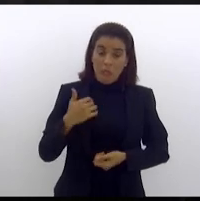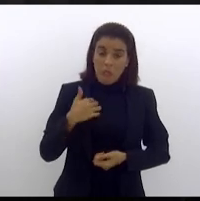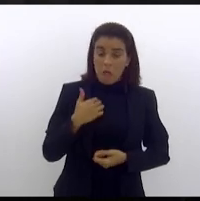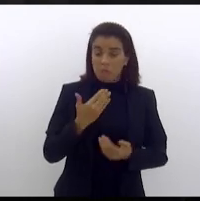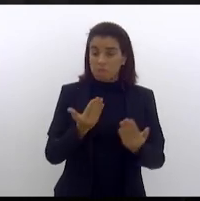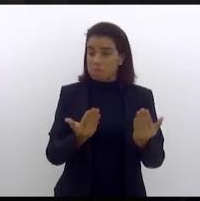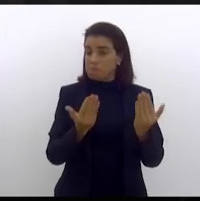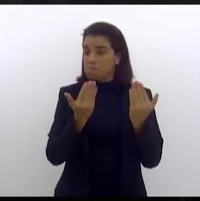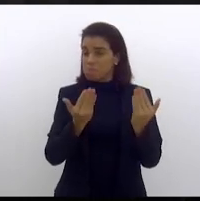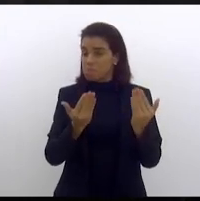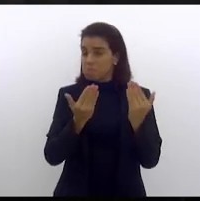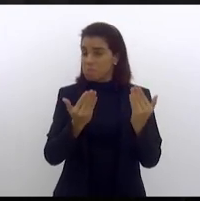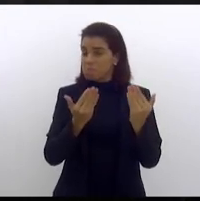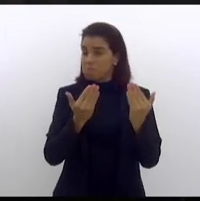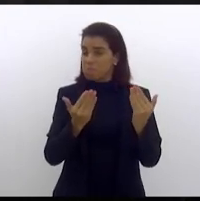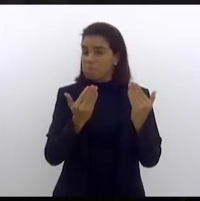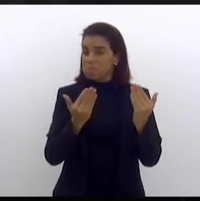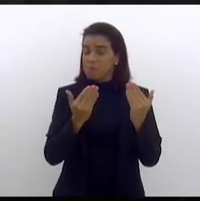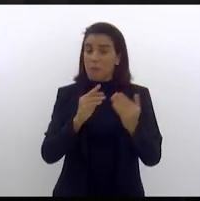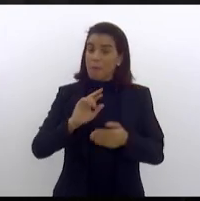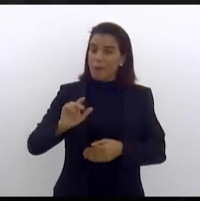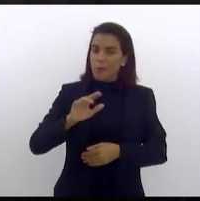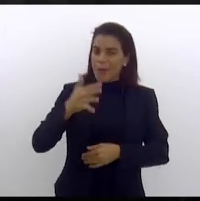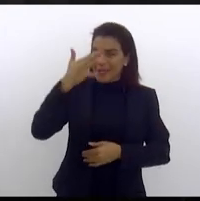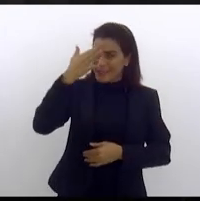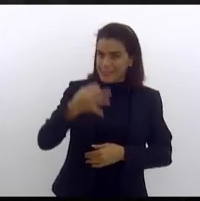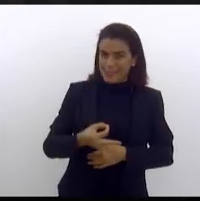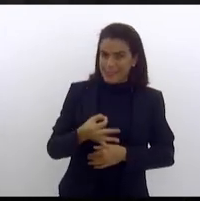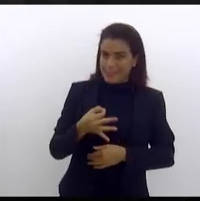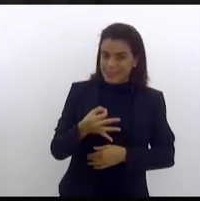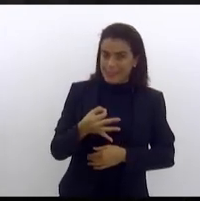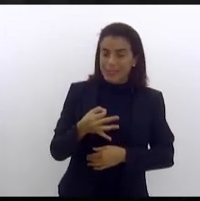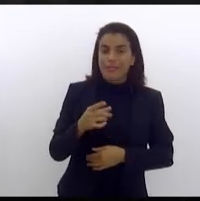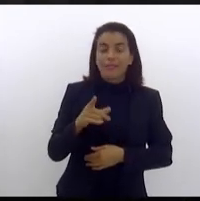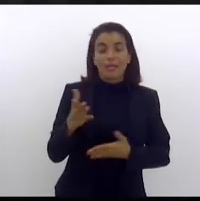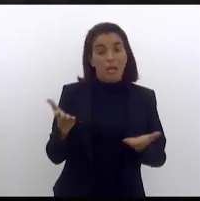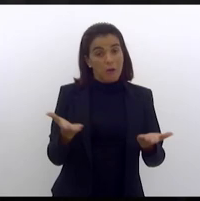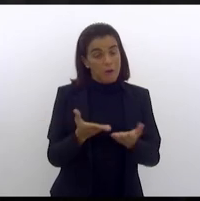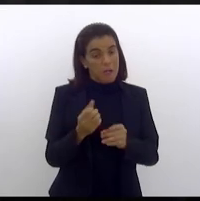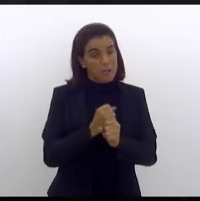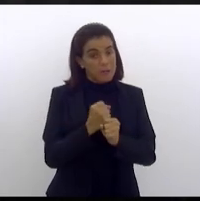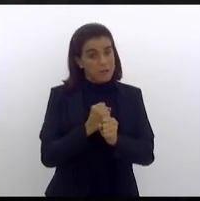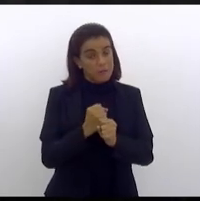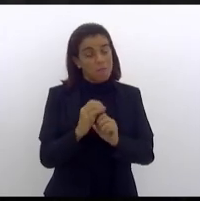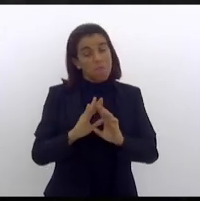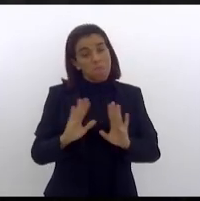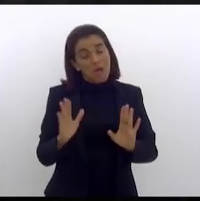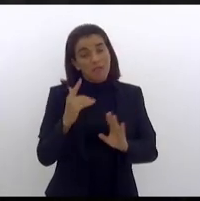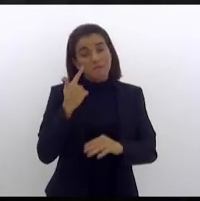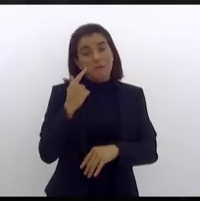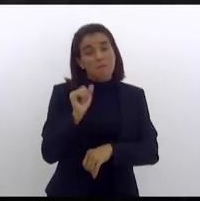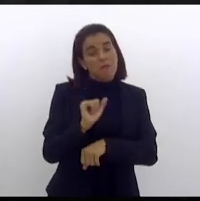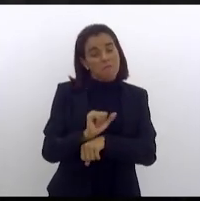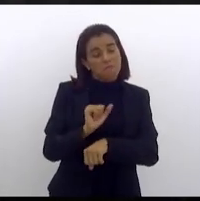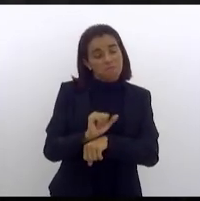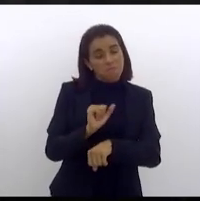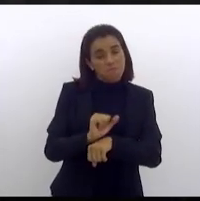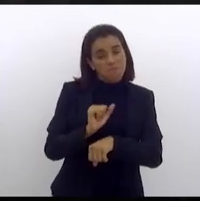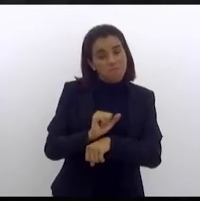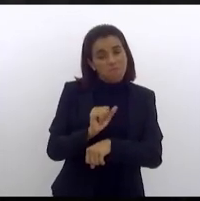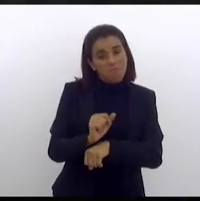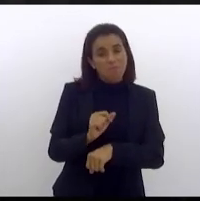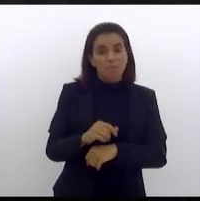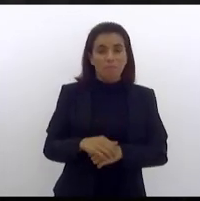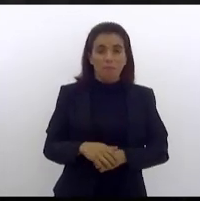desconfiança mas não é uma certeza que ainda será esse ano mas o tempo dirá faltar pouco temos